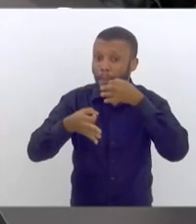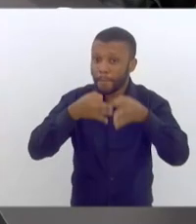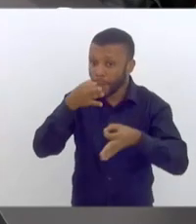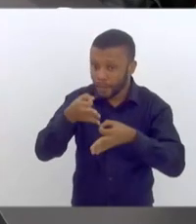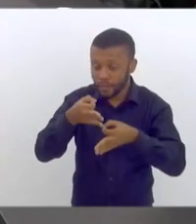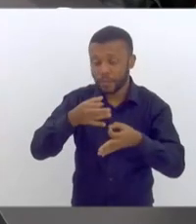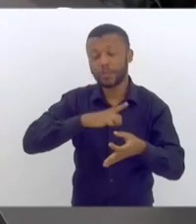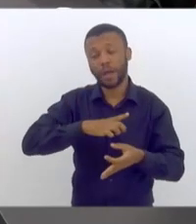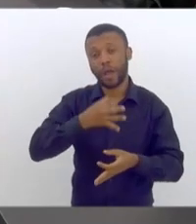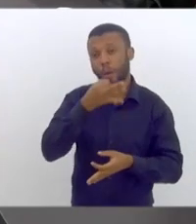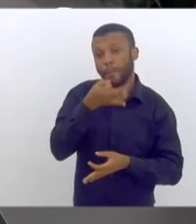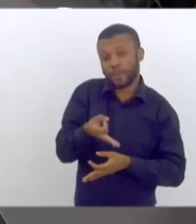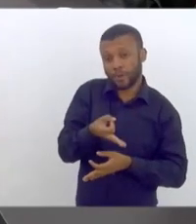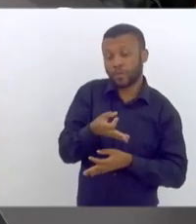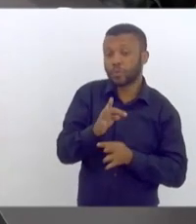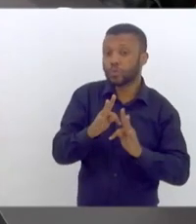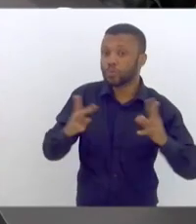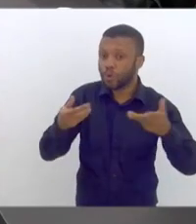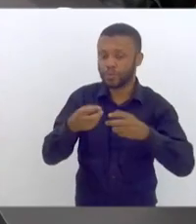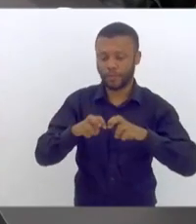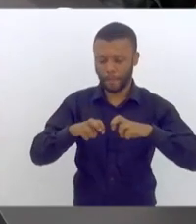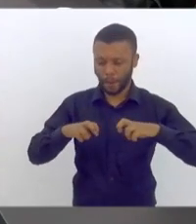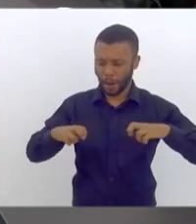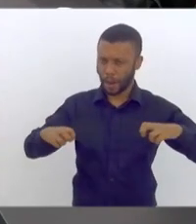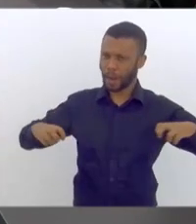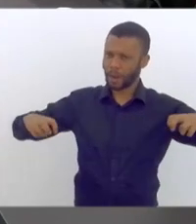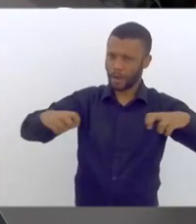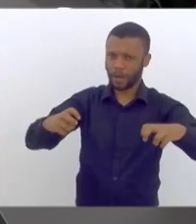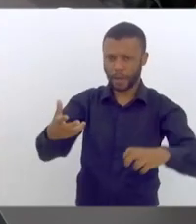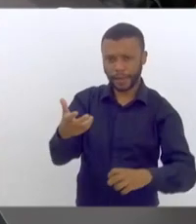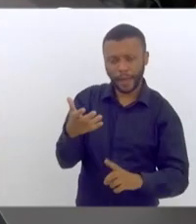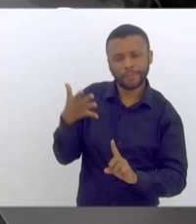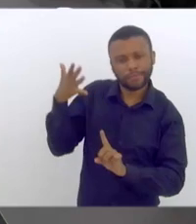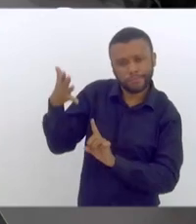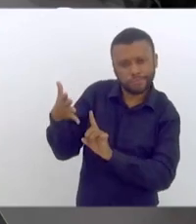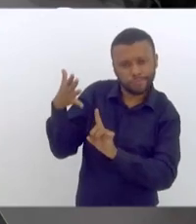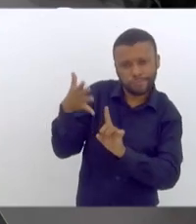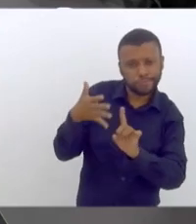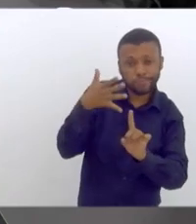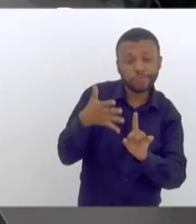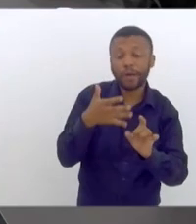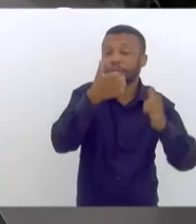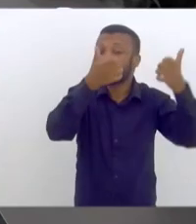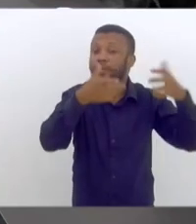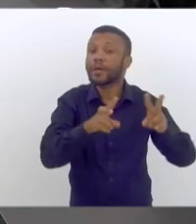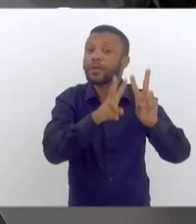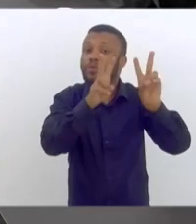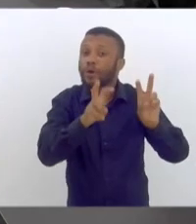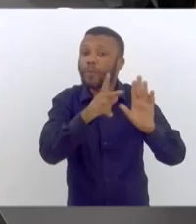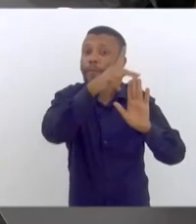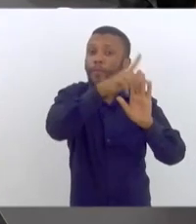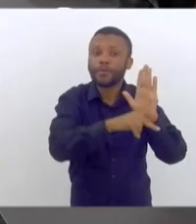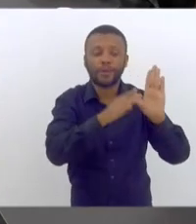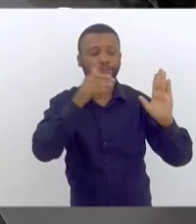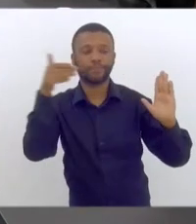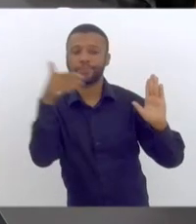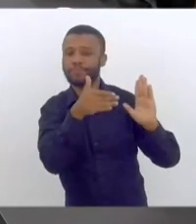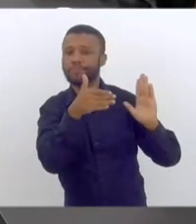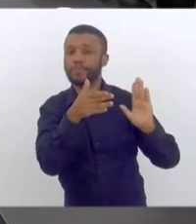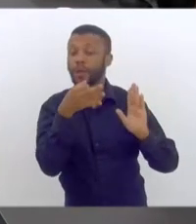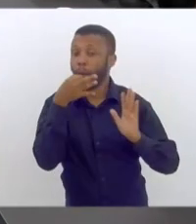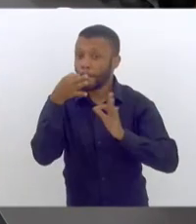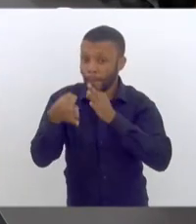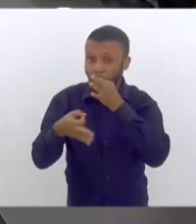aqui exatamente todos estão aqui se desejarem vão falar sobre o mérito do projeto e sobre todas as emendas mas